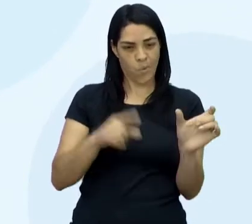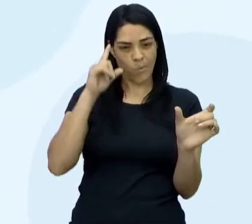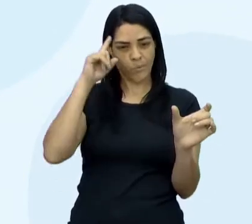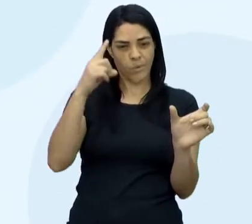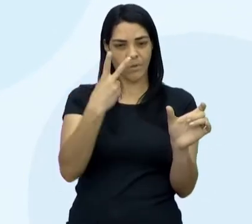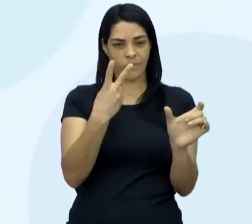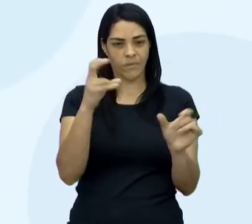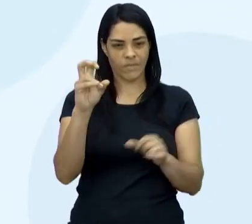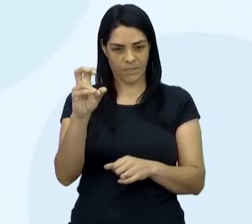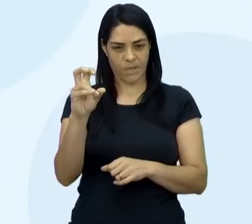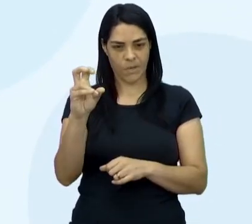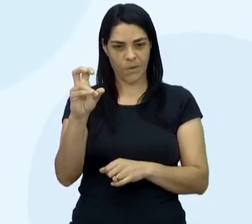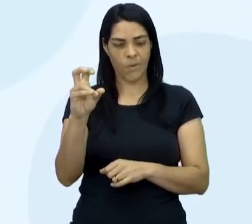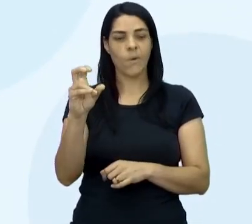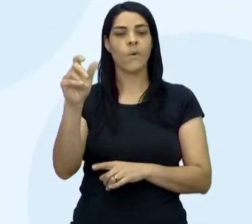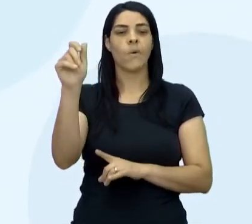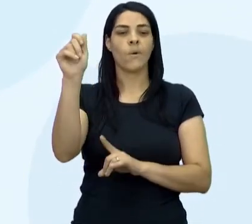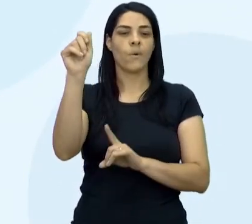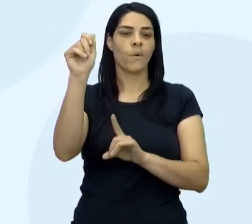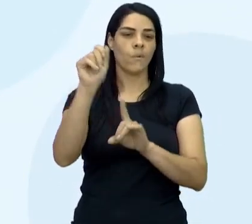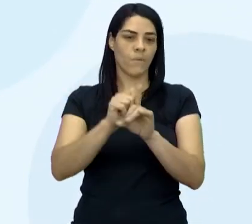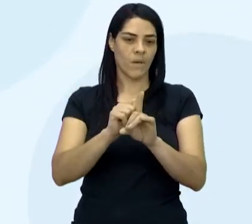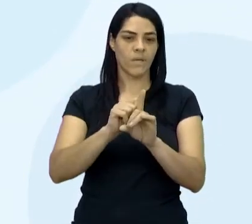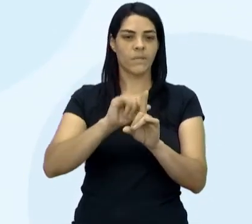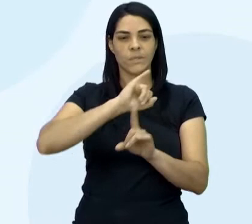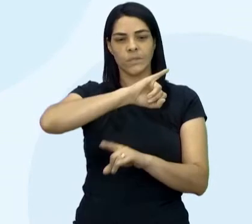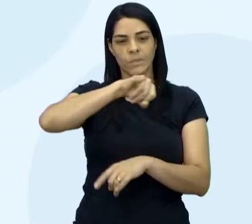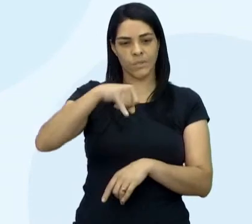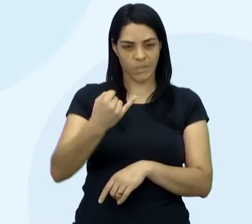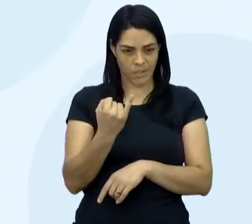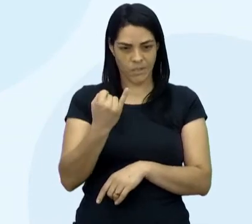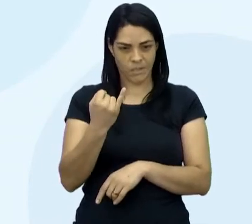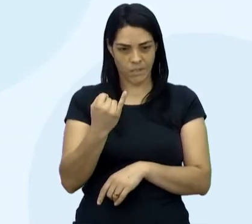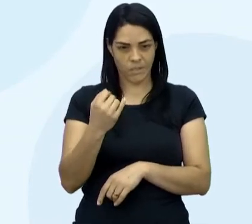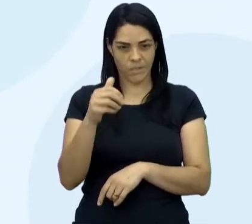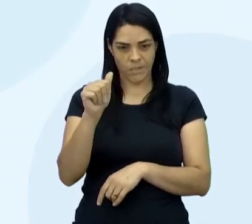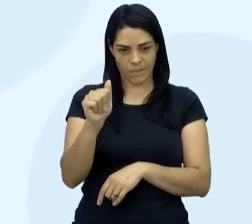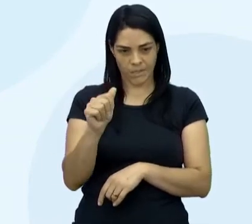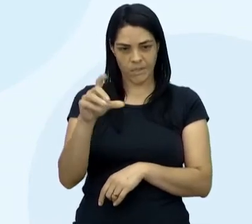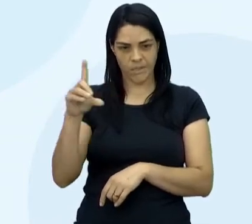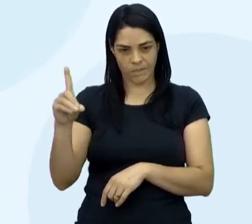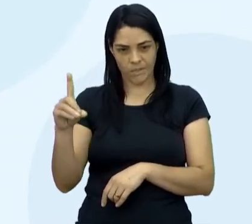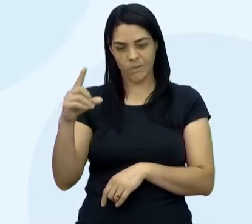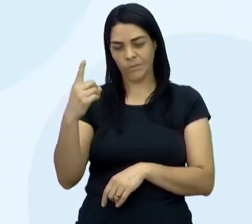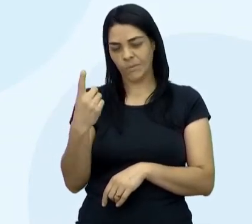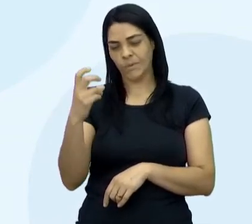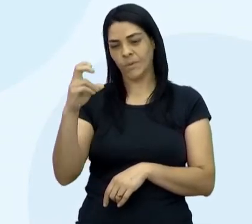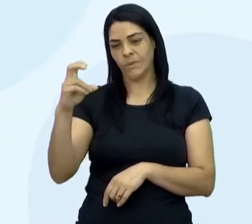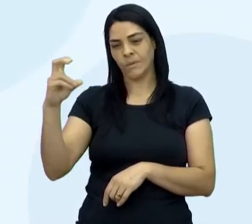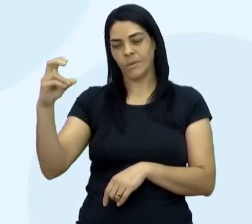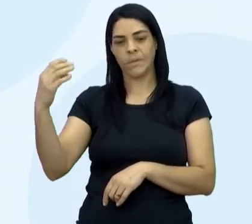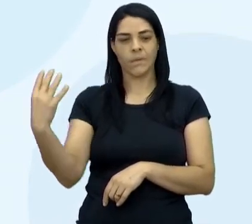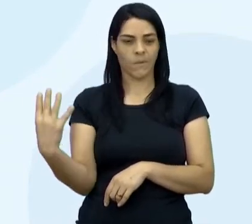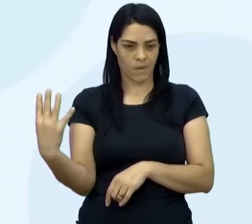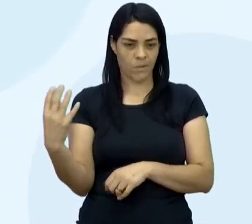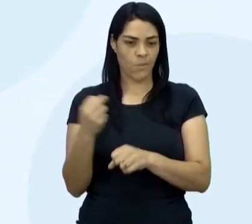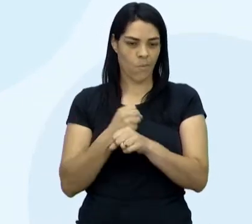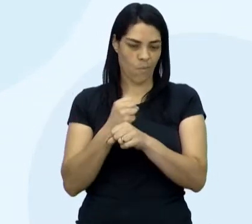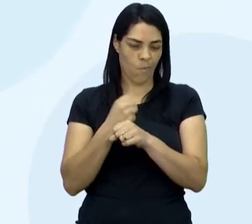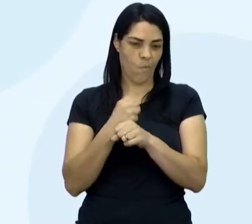né 25 de Janeiro do ano de Deus de 1554 então